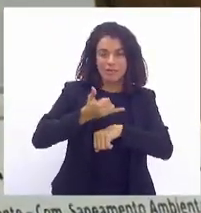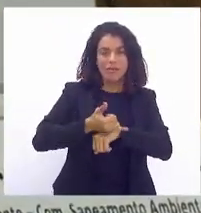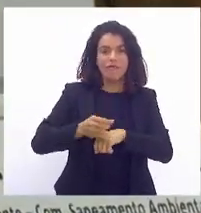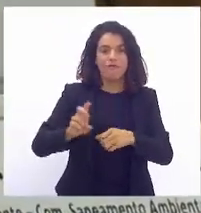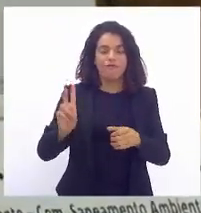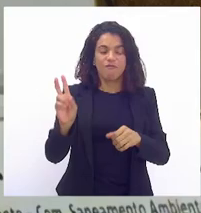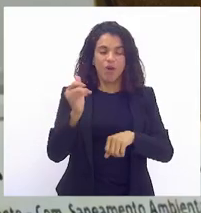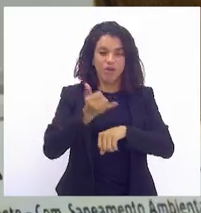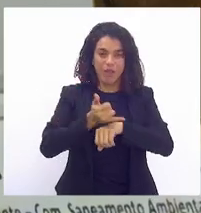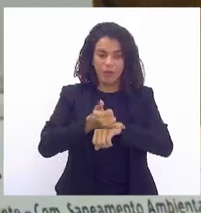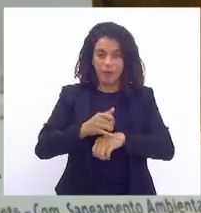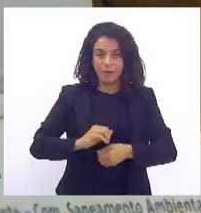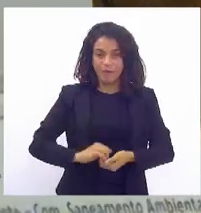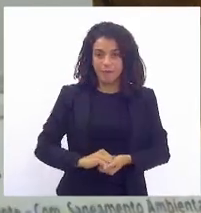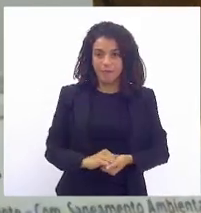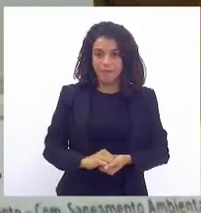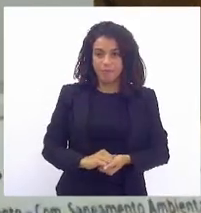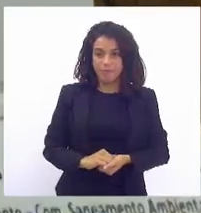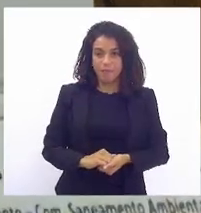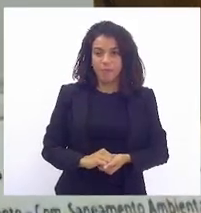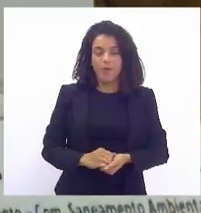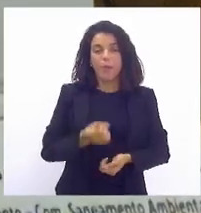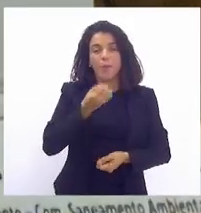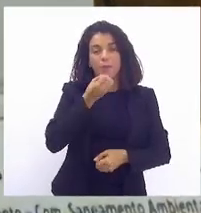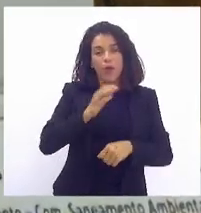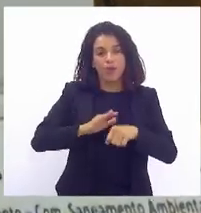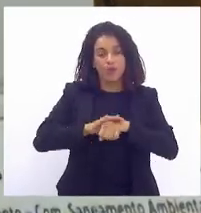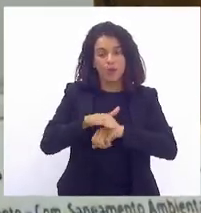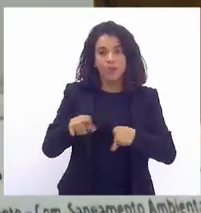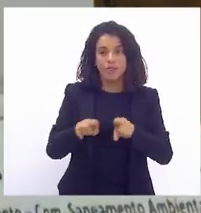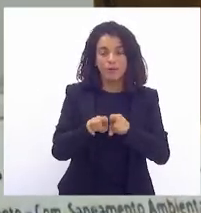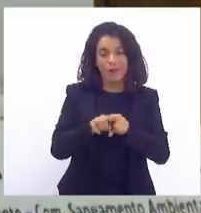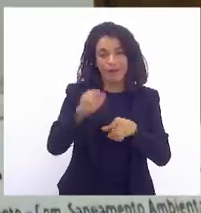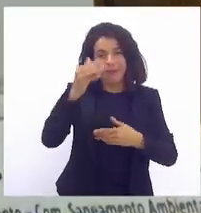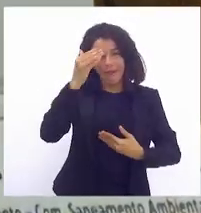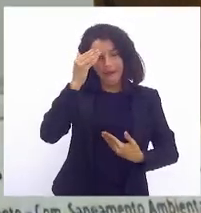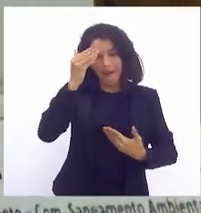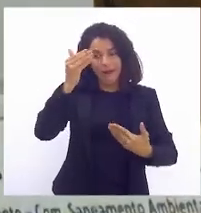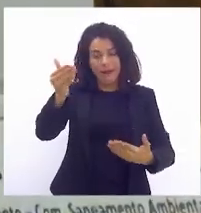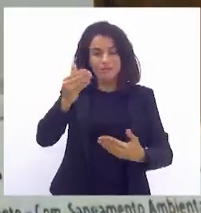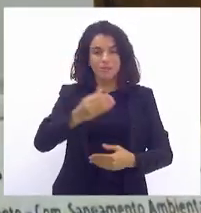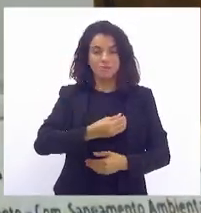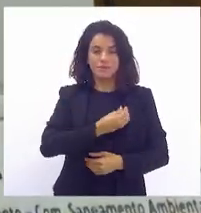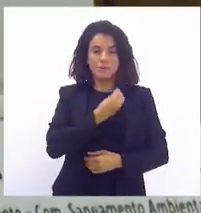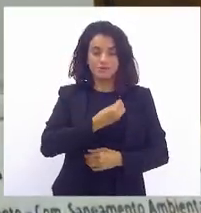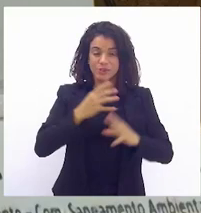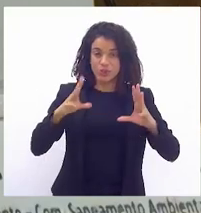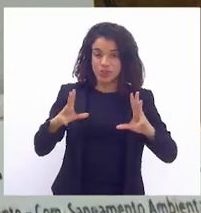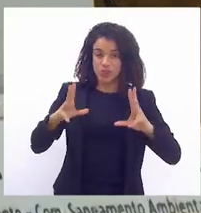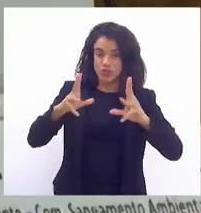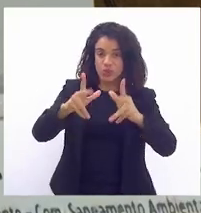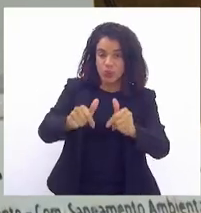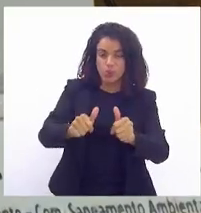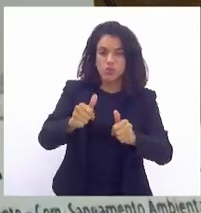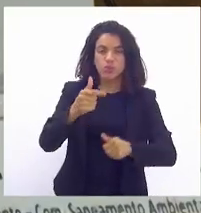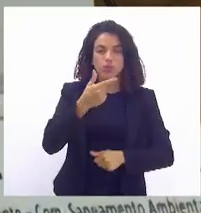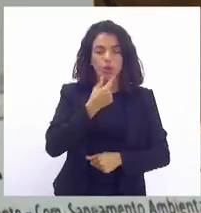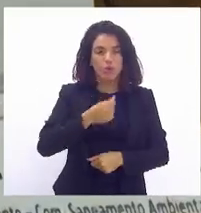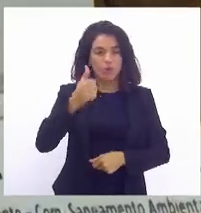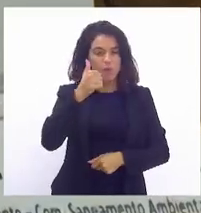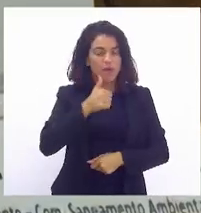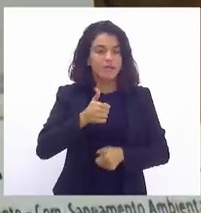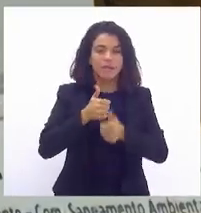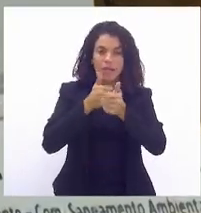Redonda. Damos boa noite também e agradecemos a participação de todas e todos que nos